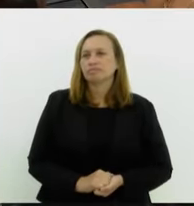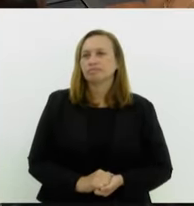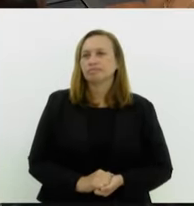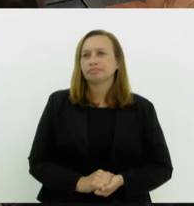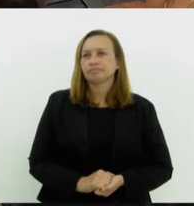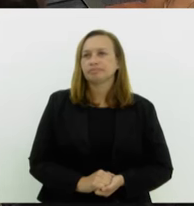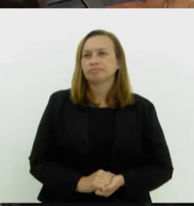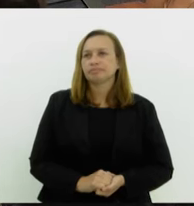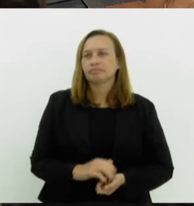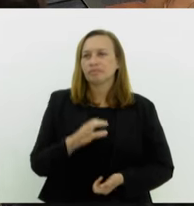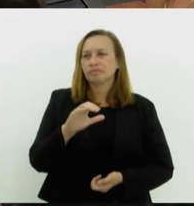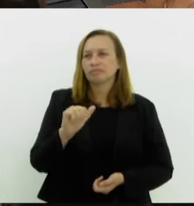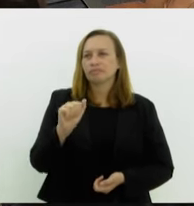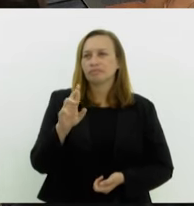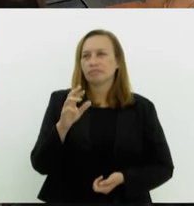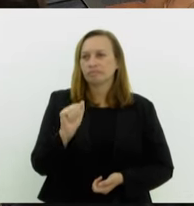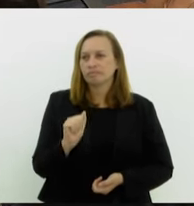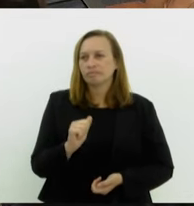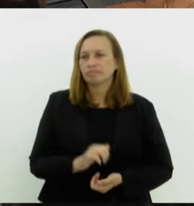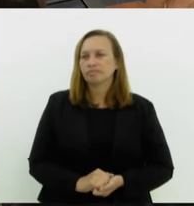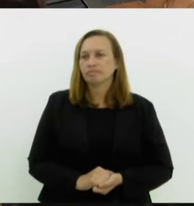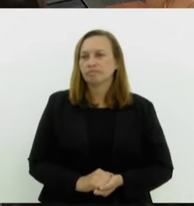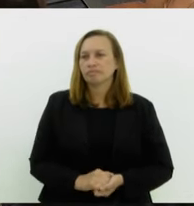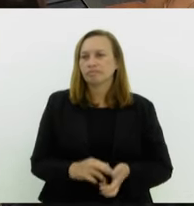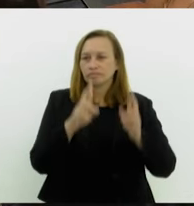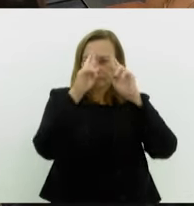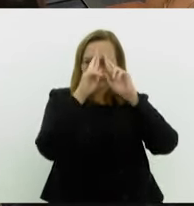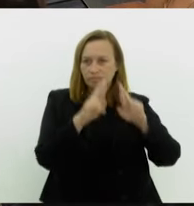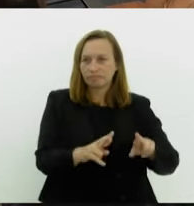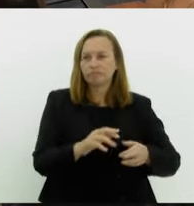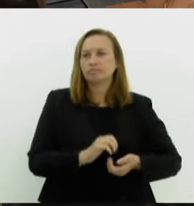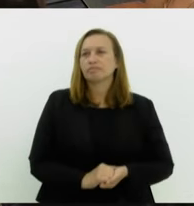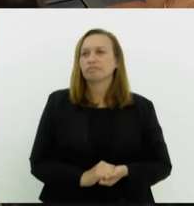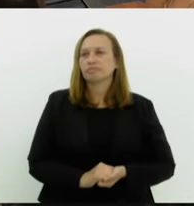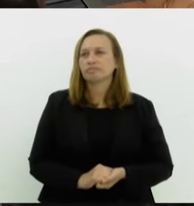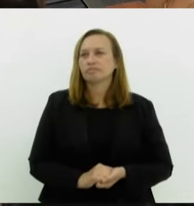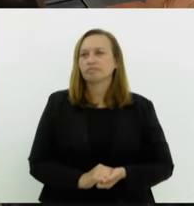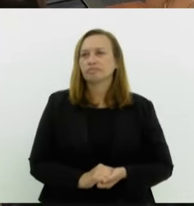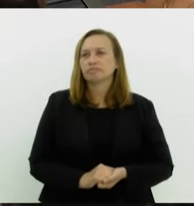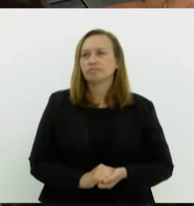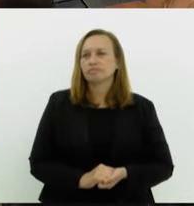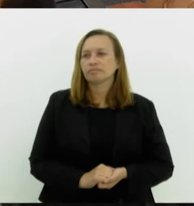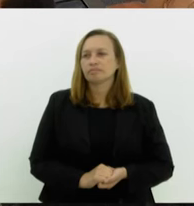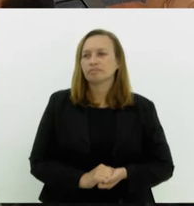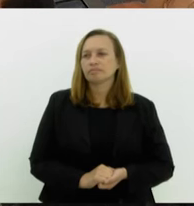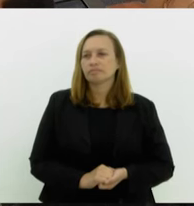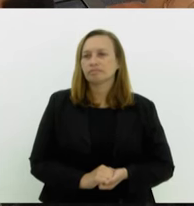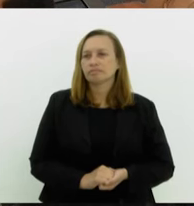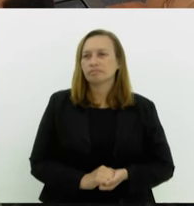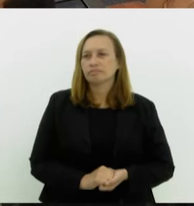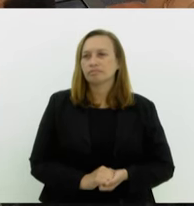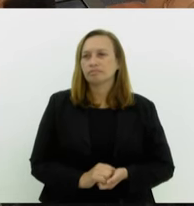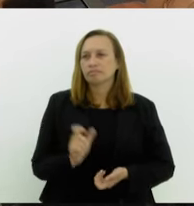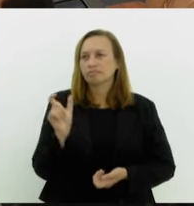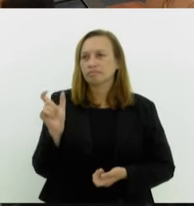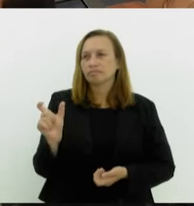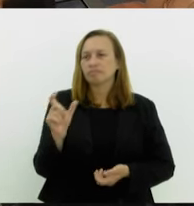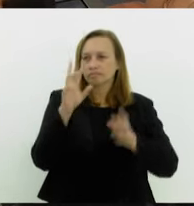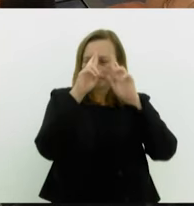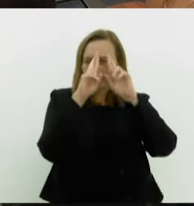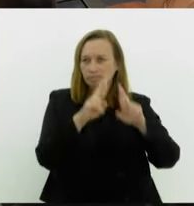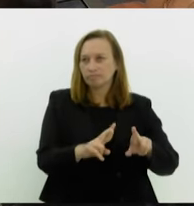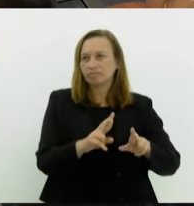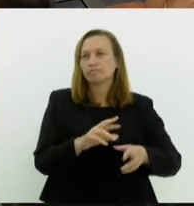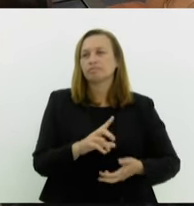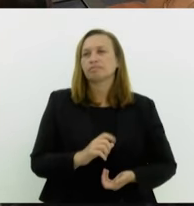est Carla respeito vem muito sabe cé Jordão Célia qual deputada